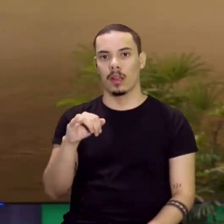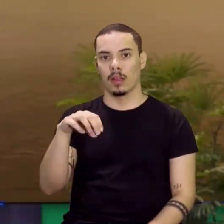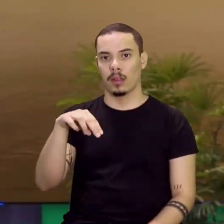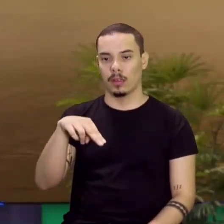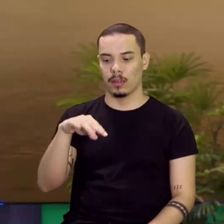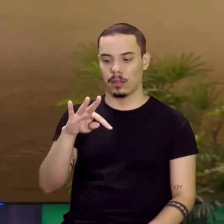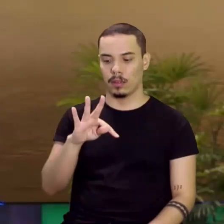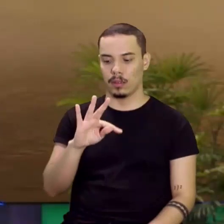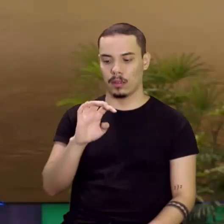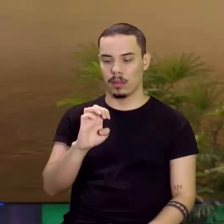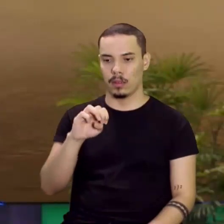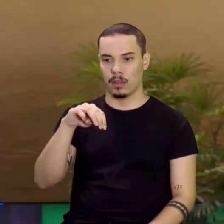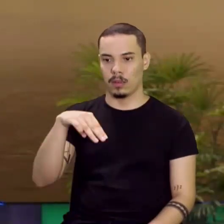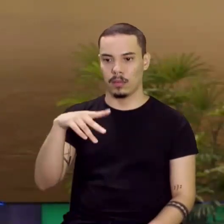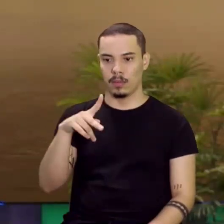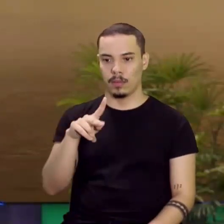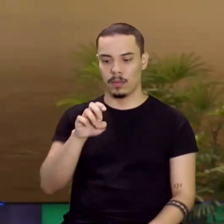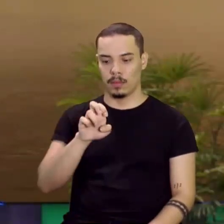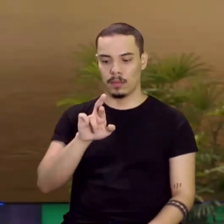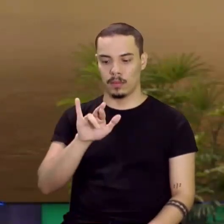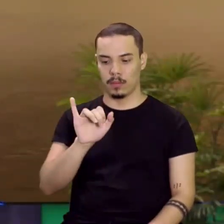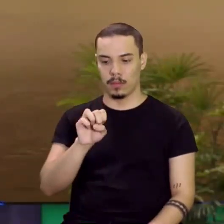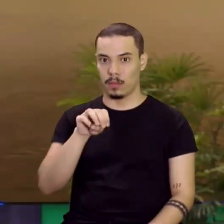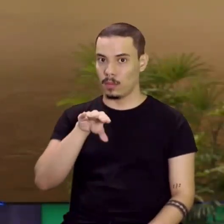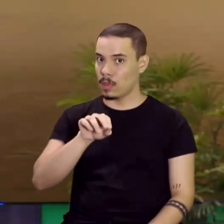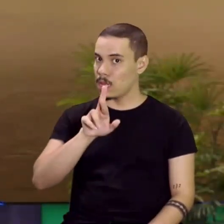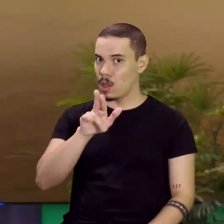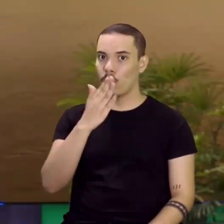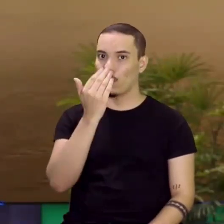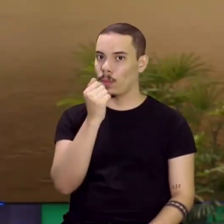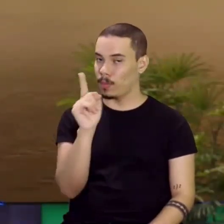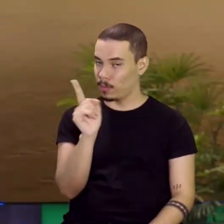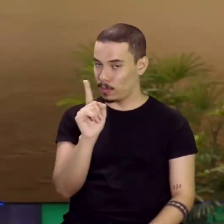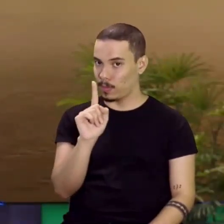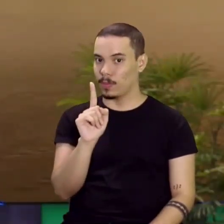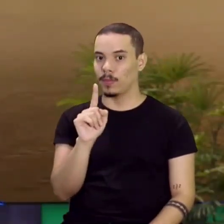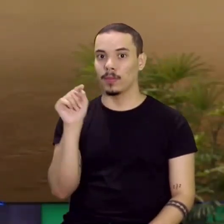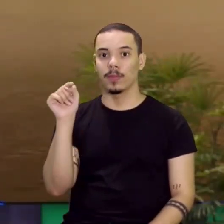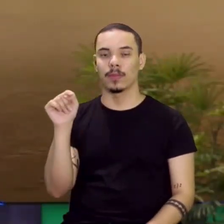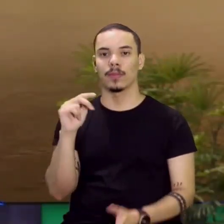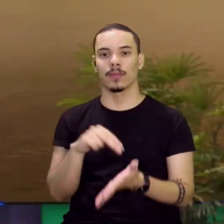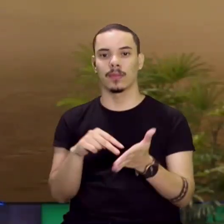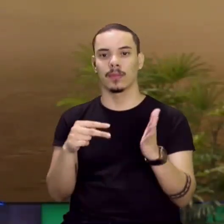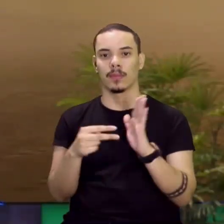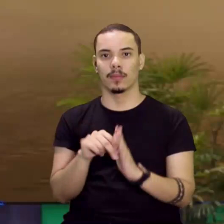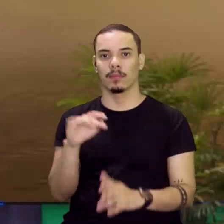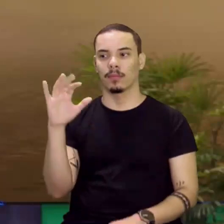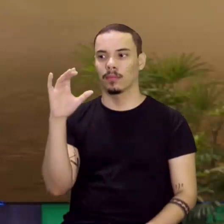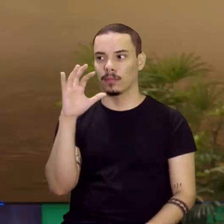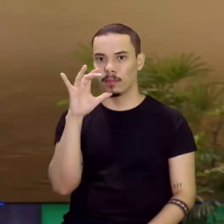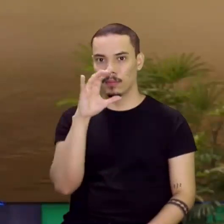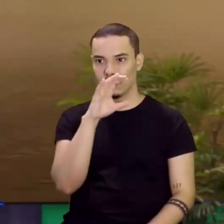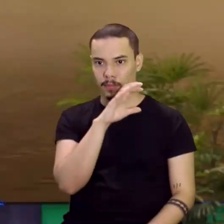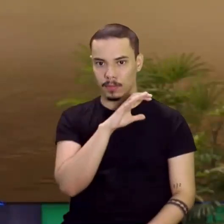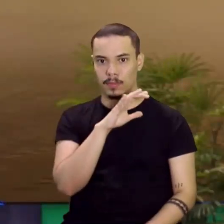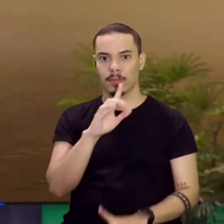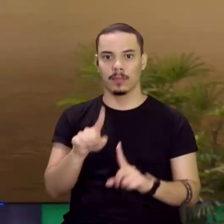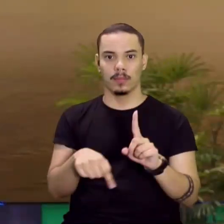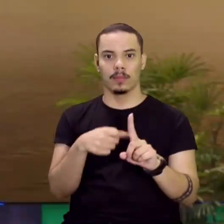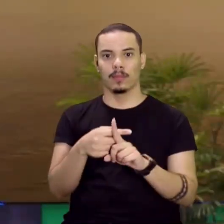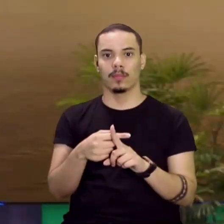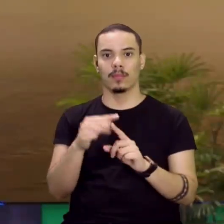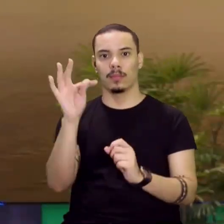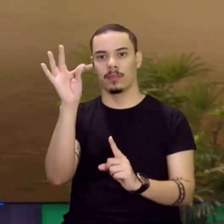intemperismo. Isso não é palavra de alimento, tá, gente? Intemperismo é calor e queda